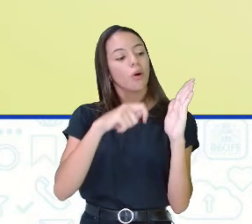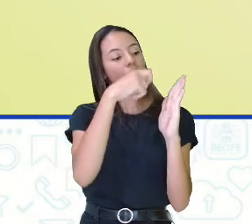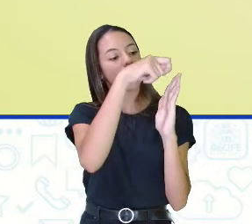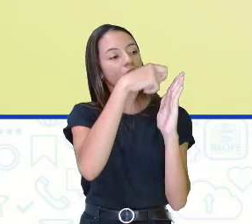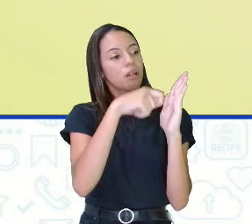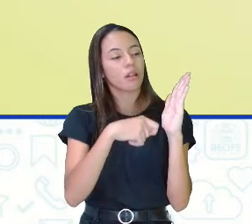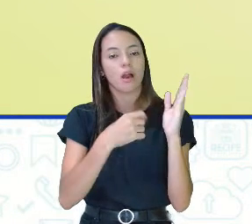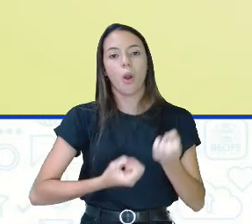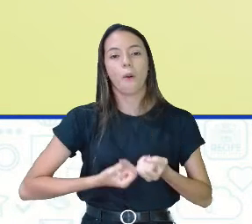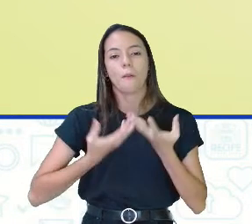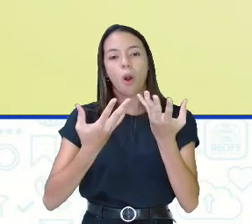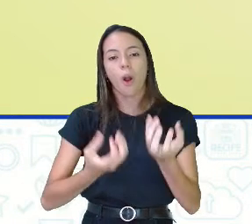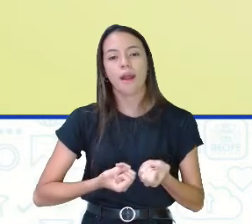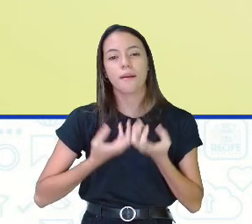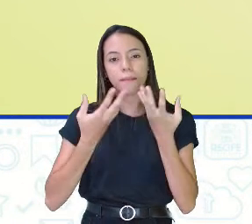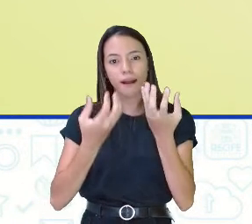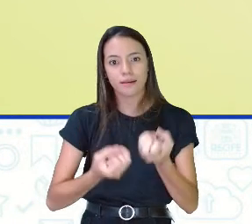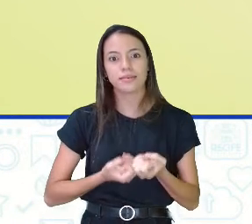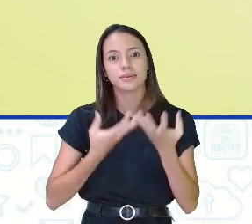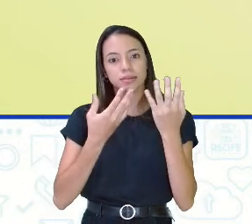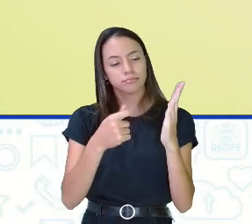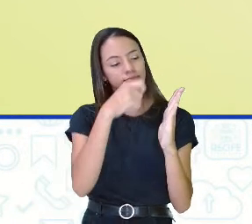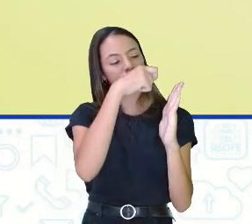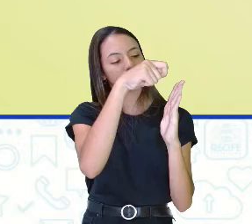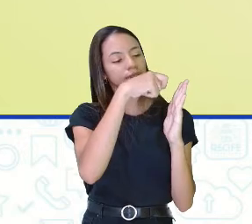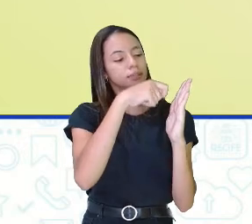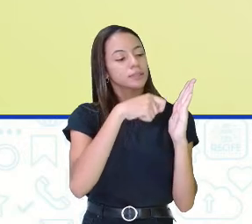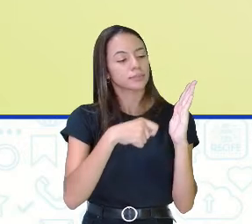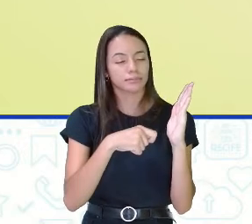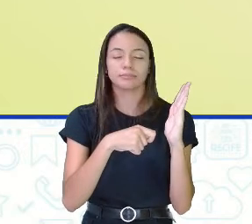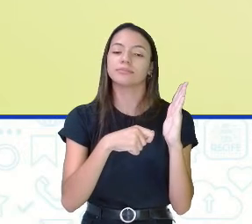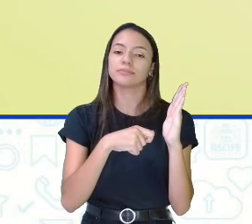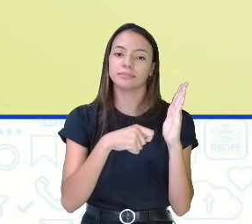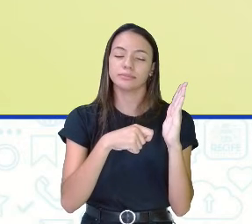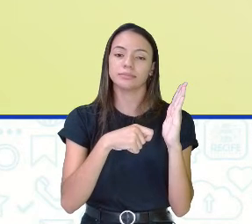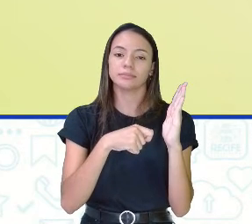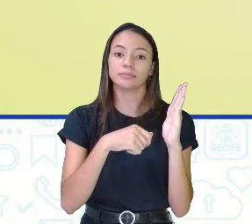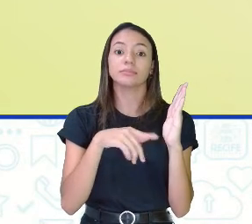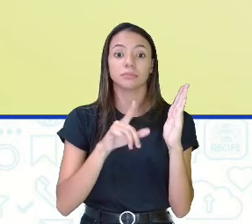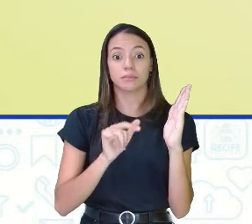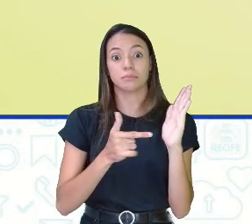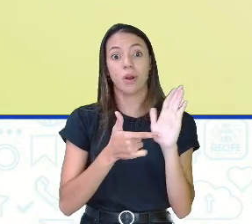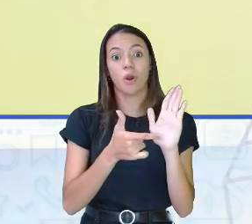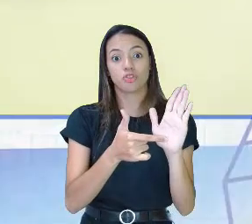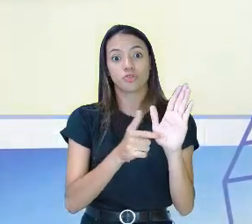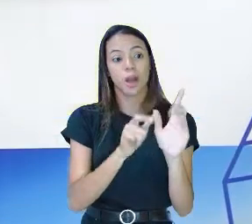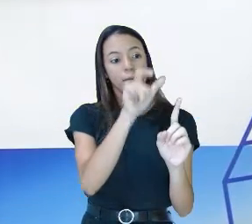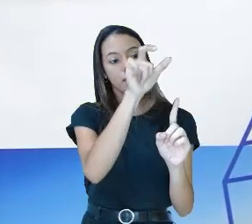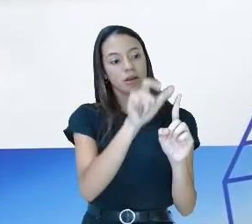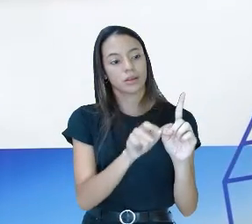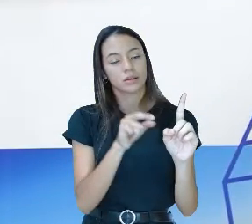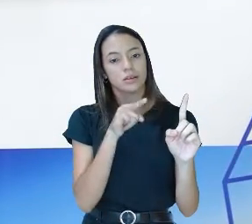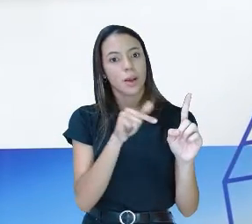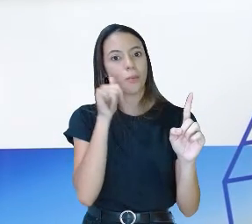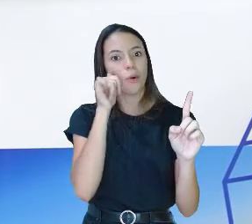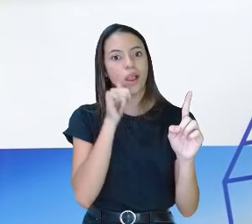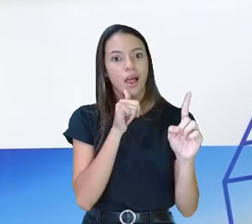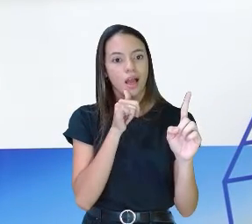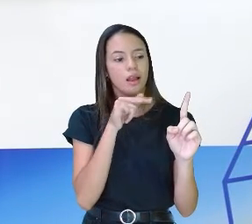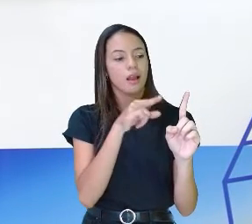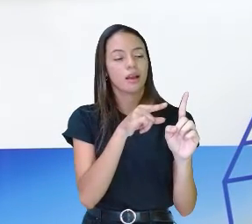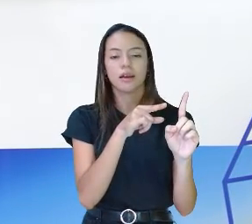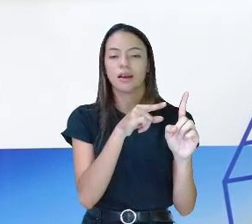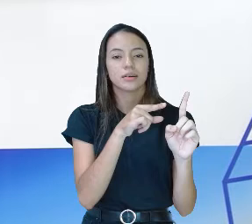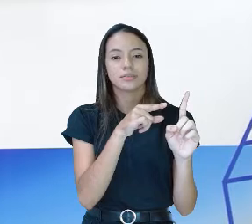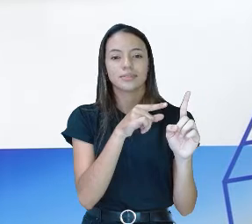poema, né? Que é um poema completo, trazendo uma personagem, né? Retratada, que parece o sonho